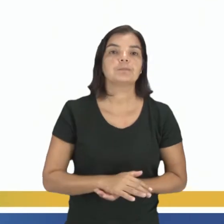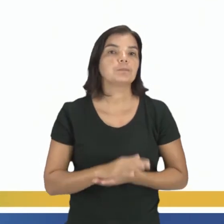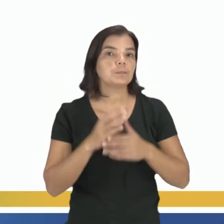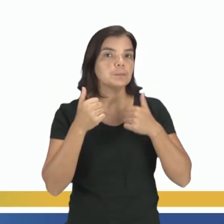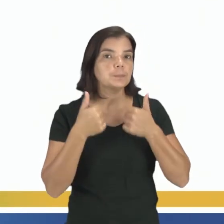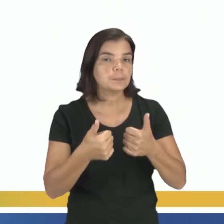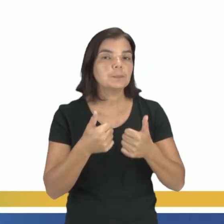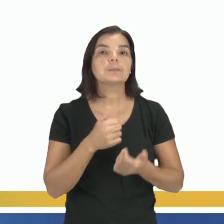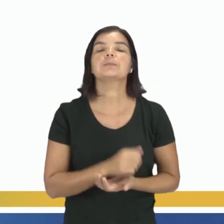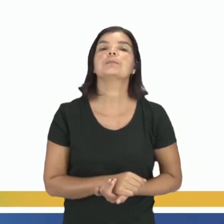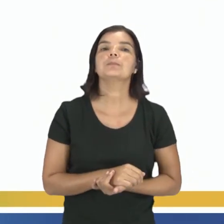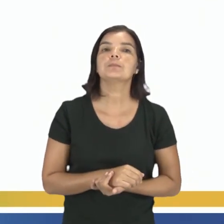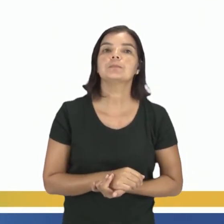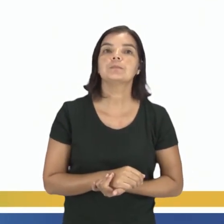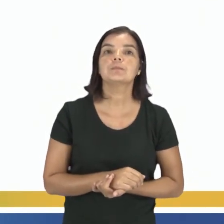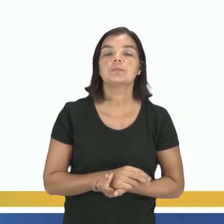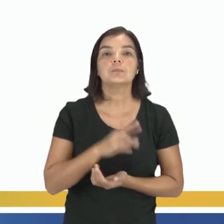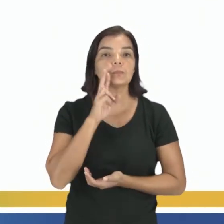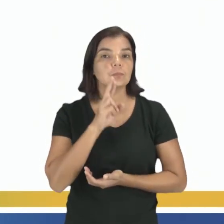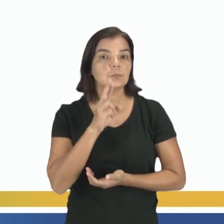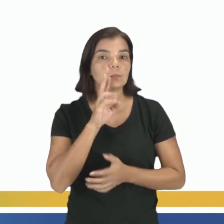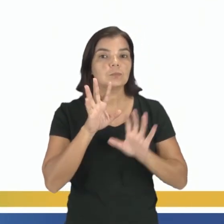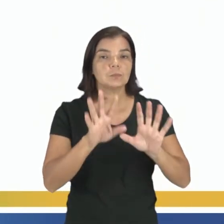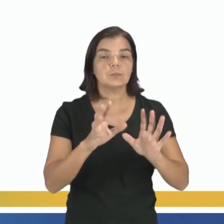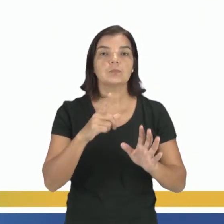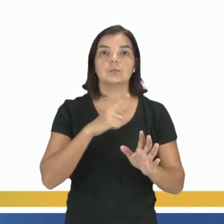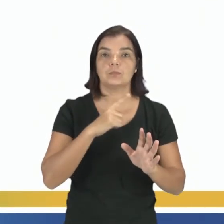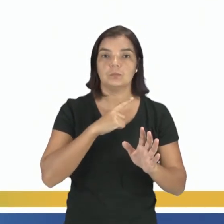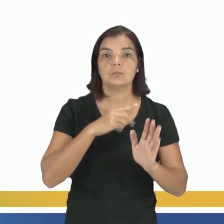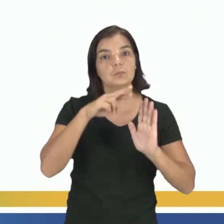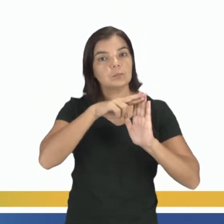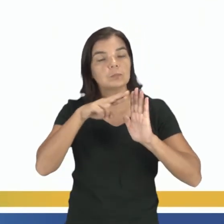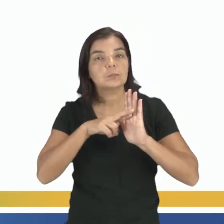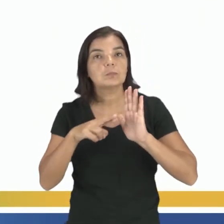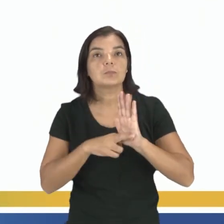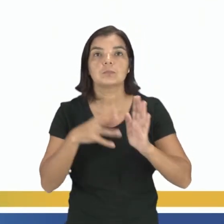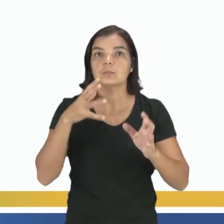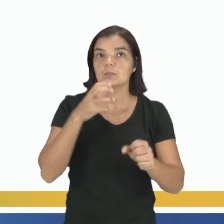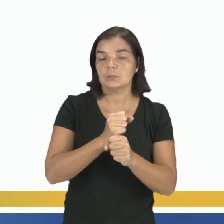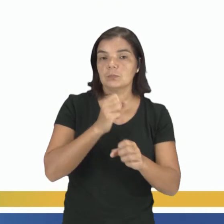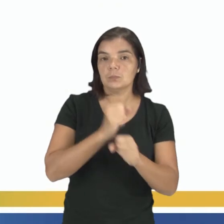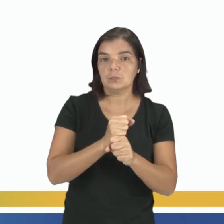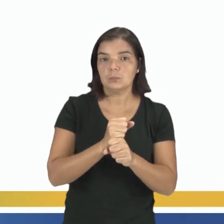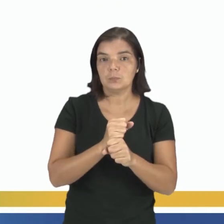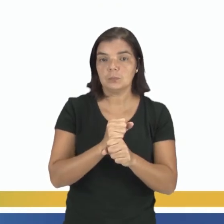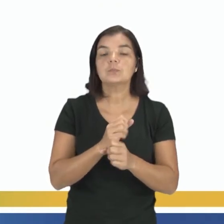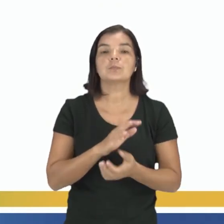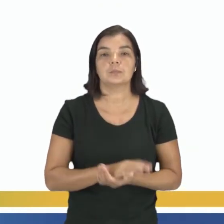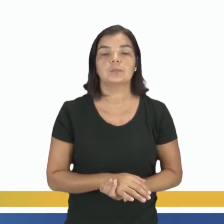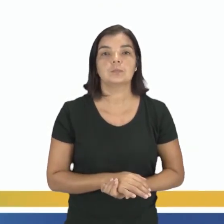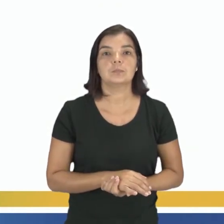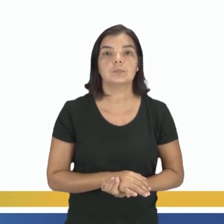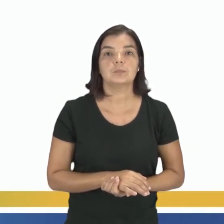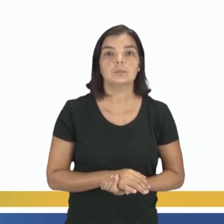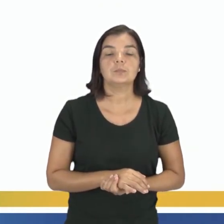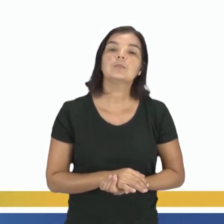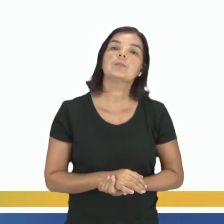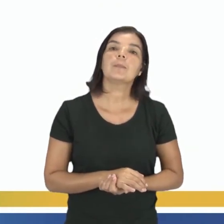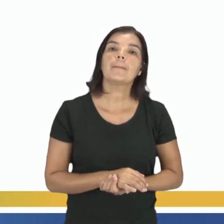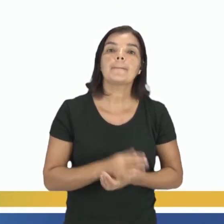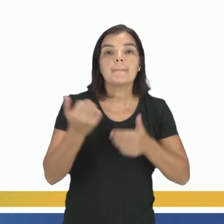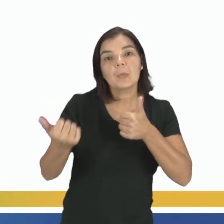Beleza? Então, fazendo isso, ó, a gente vai para o nosso cálculo. Tá aí a nossa fórmula, né? A nossa